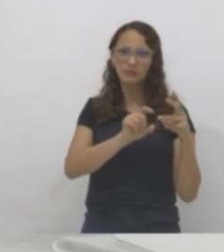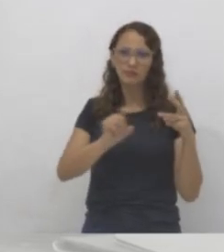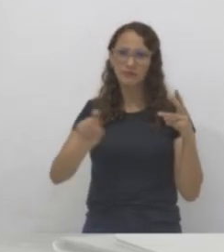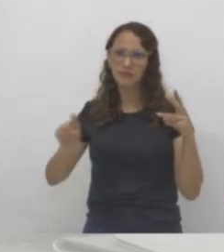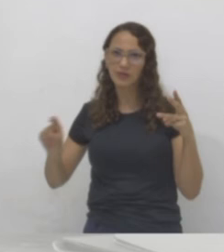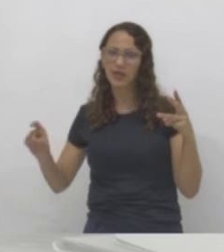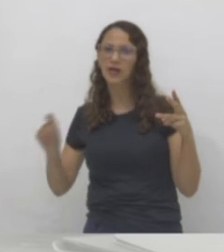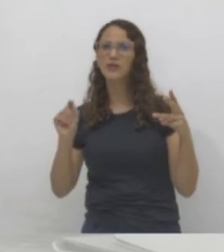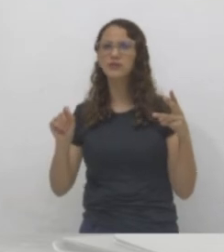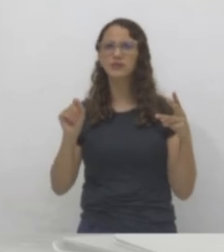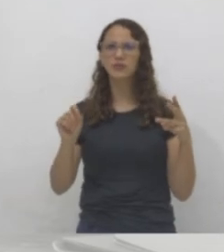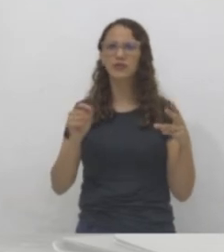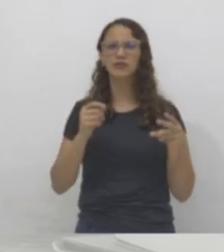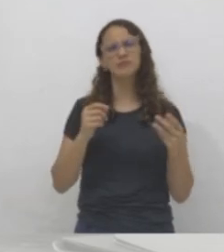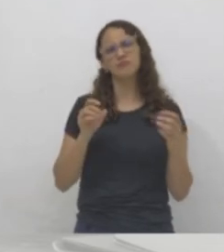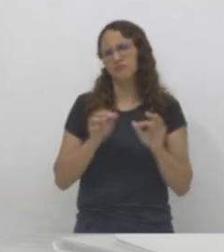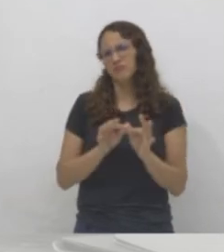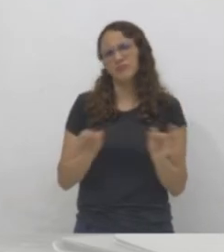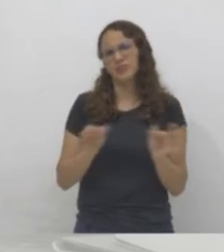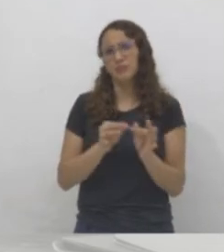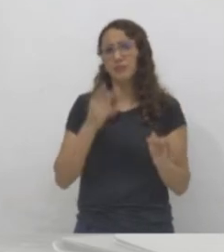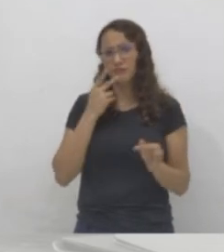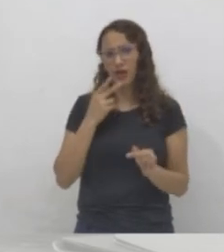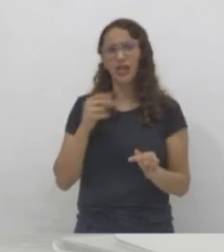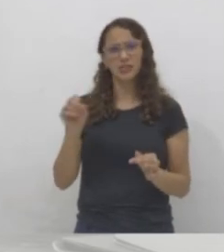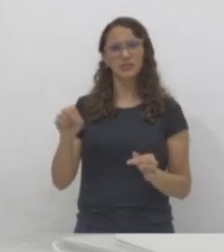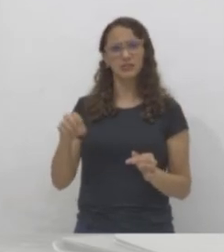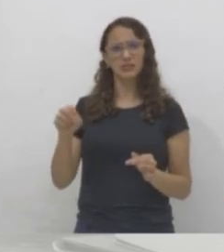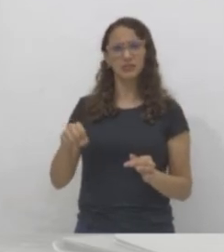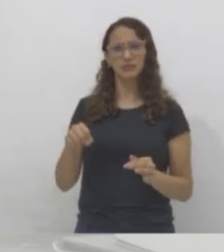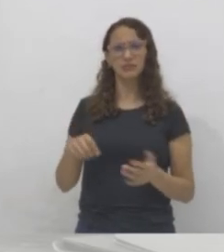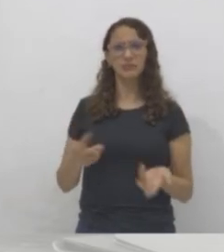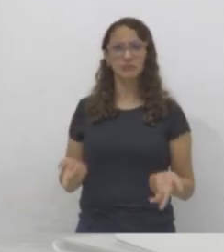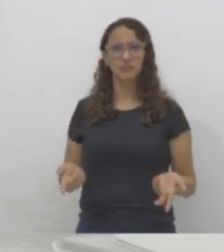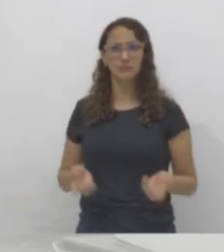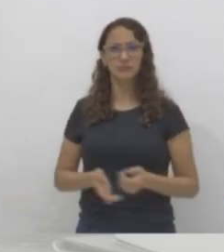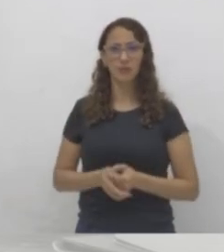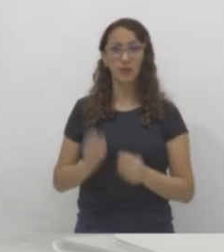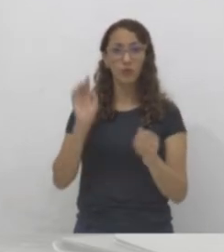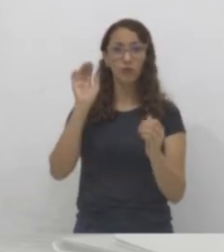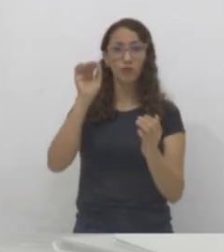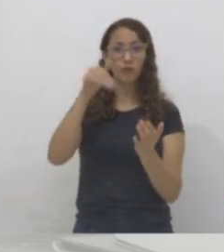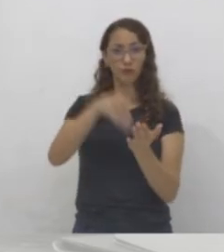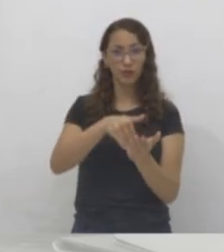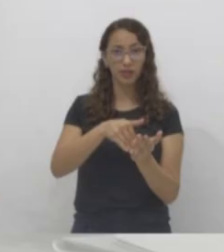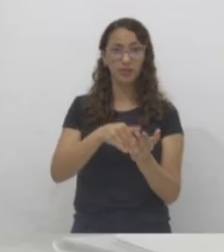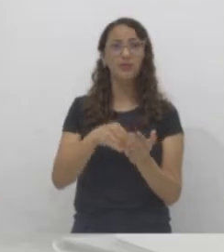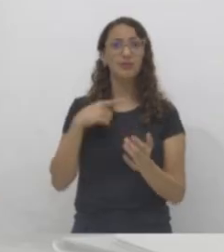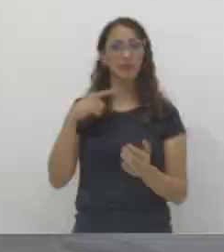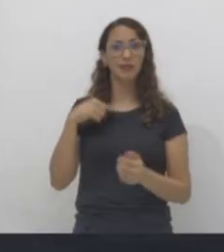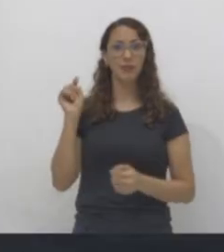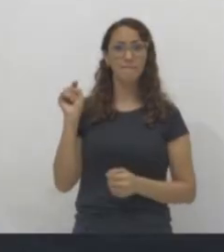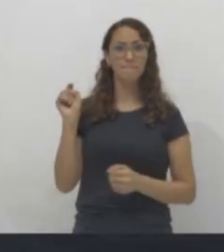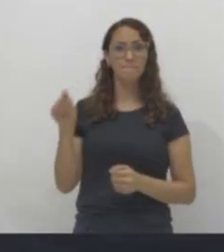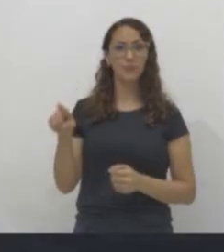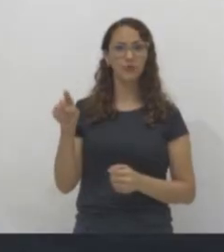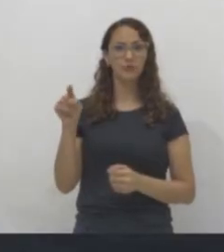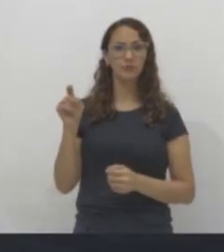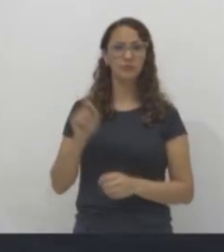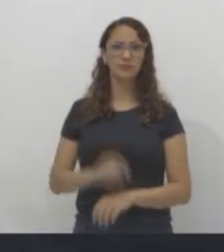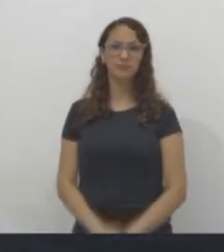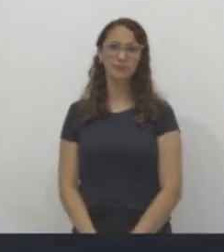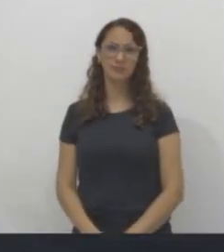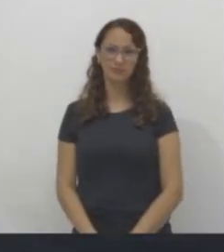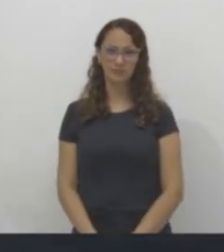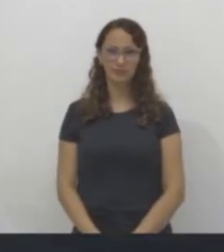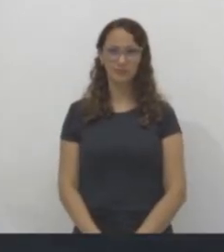afirmativa é simples porque ela faz uma afirmação, ou seja, ao final ela tem o ponto final, tá ok? Agora,